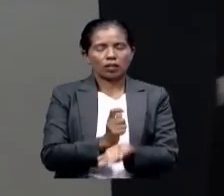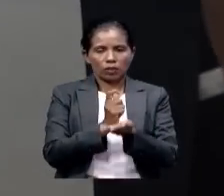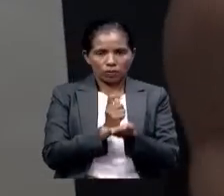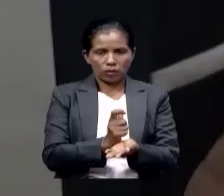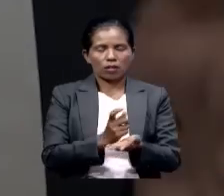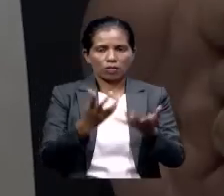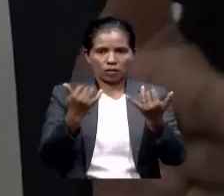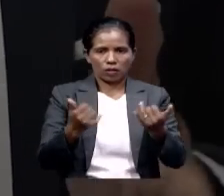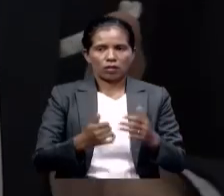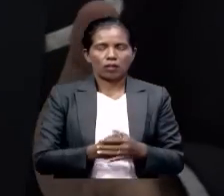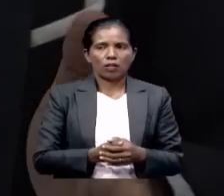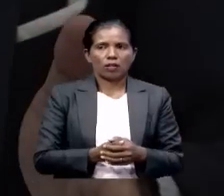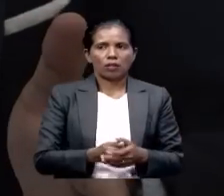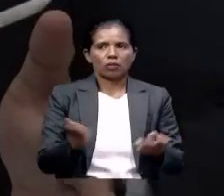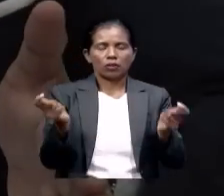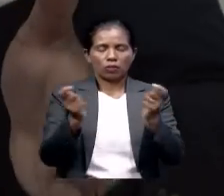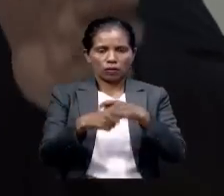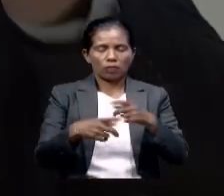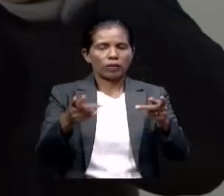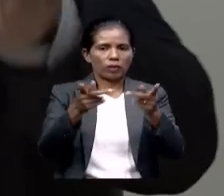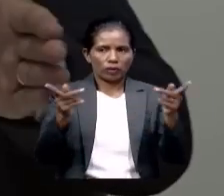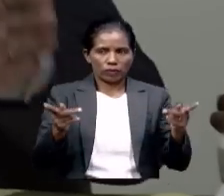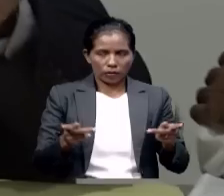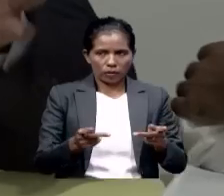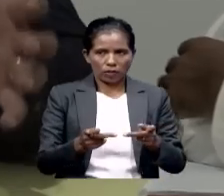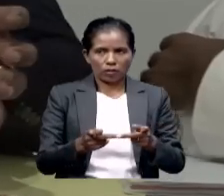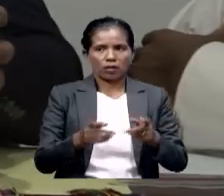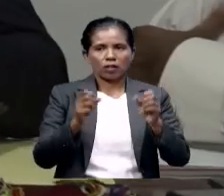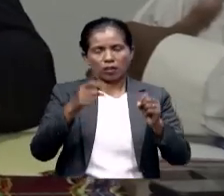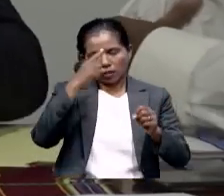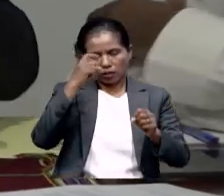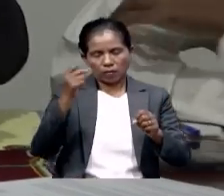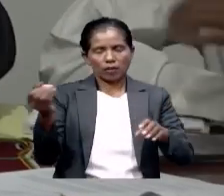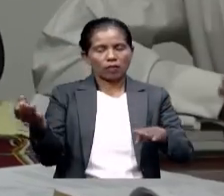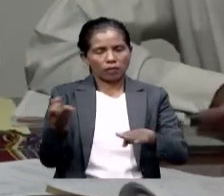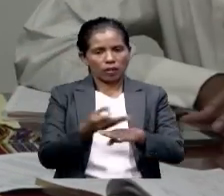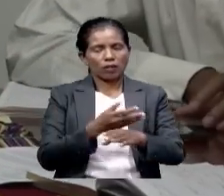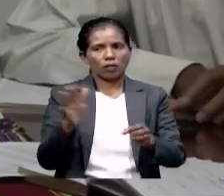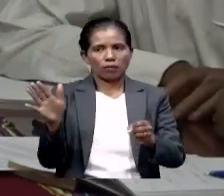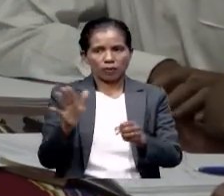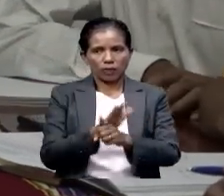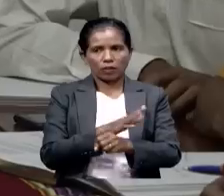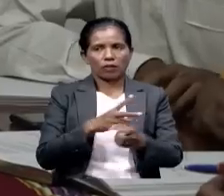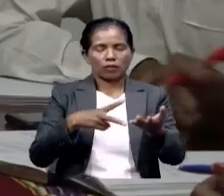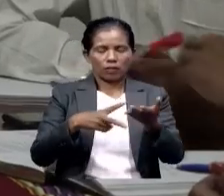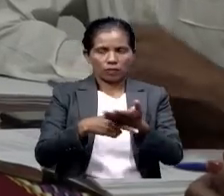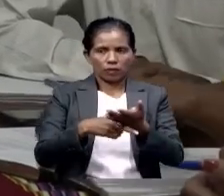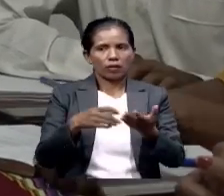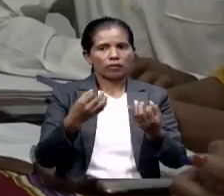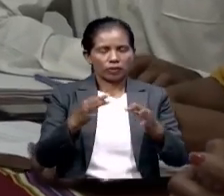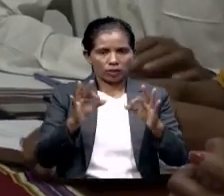ka, huri substitui ba ni fati, para tamba nia documento completo tam bija. Empregador se